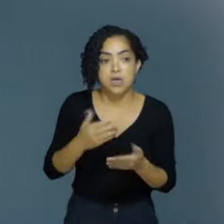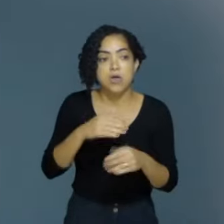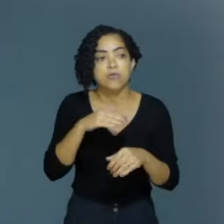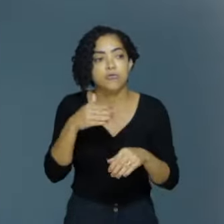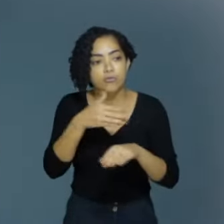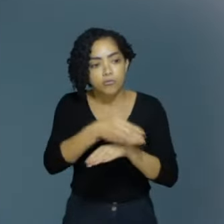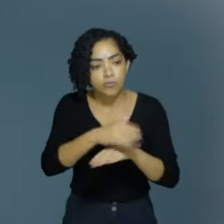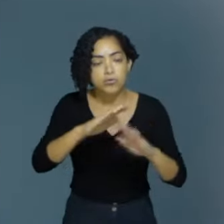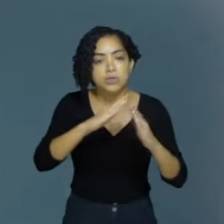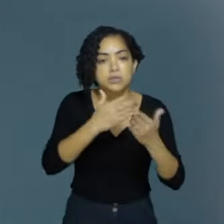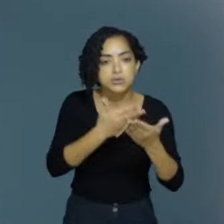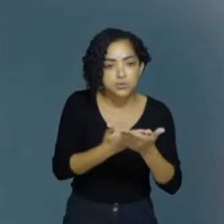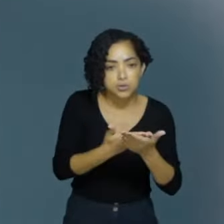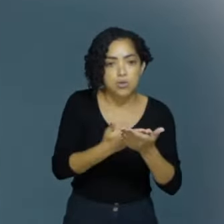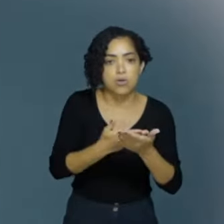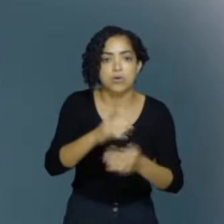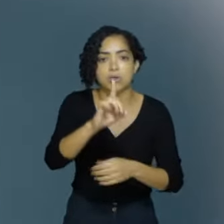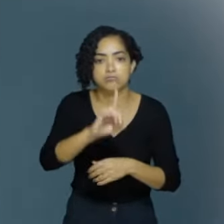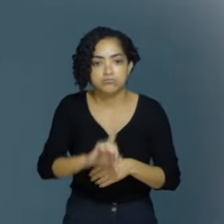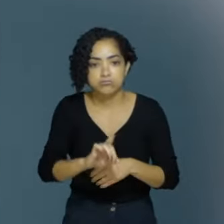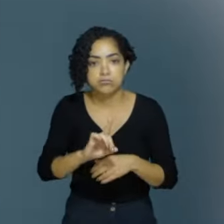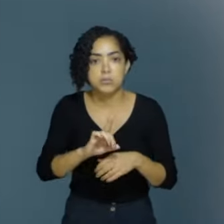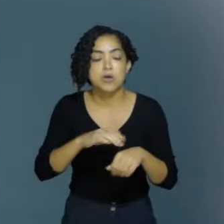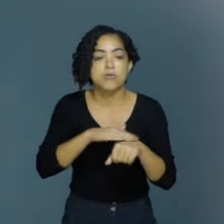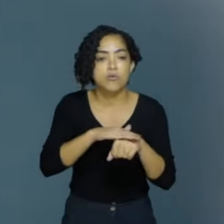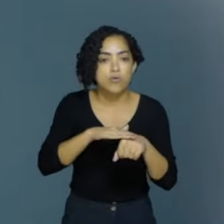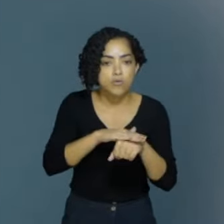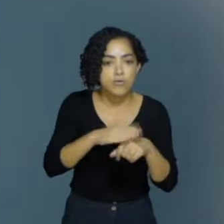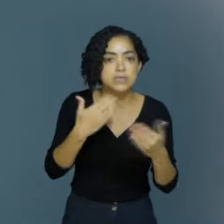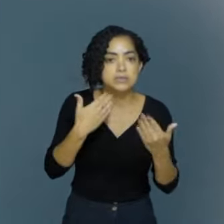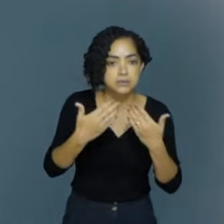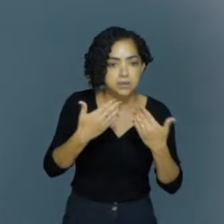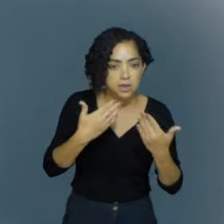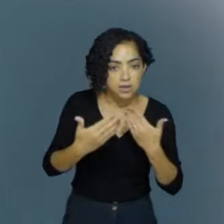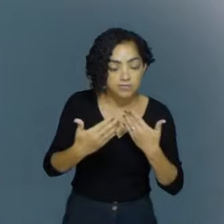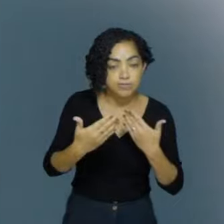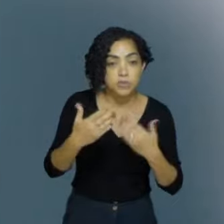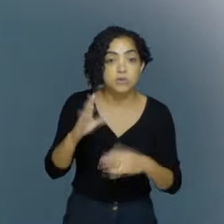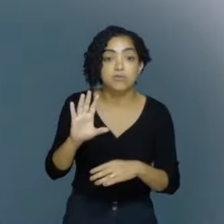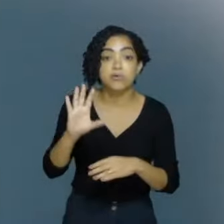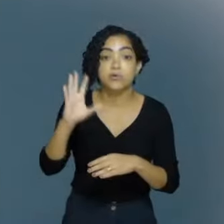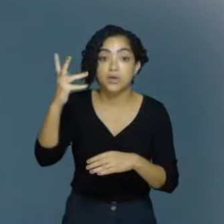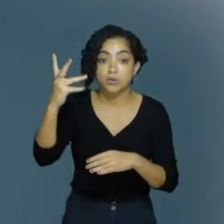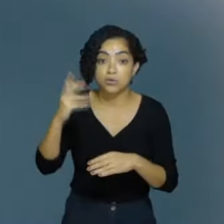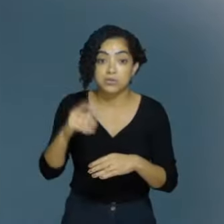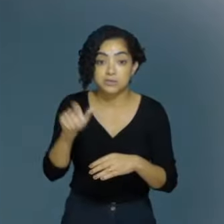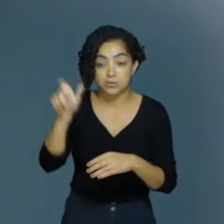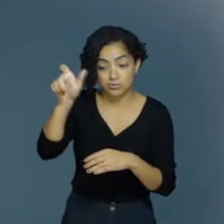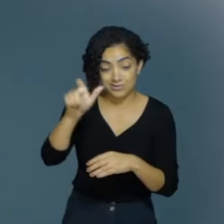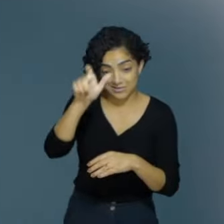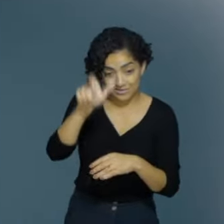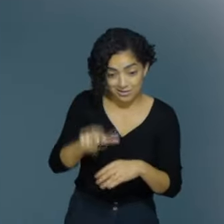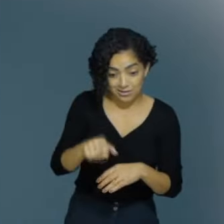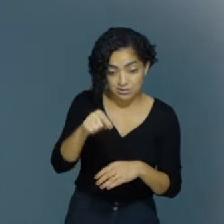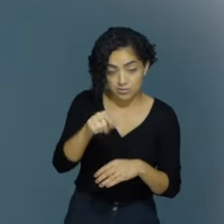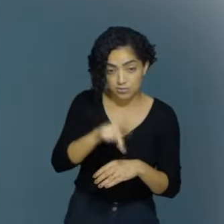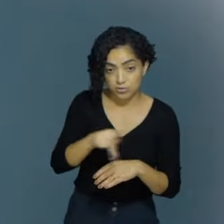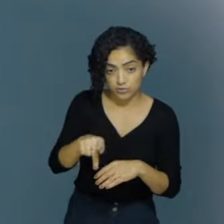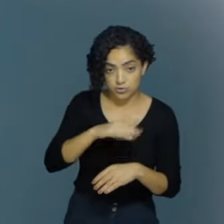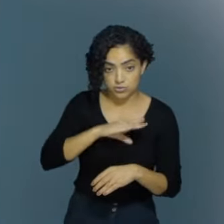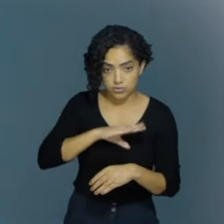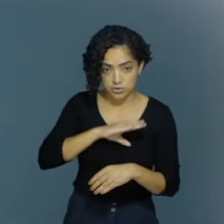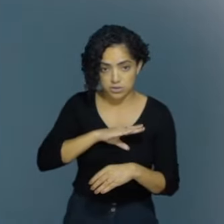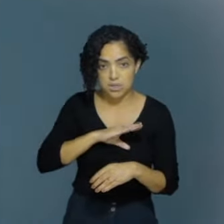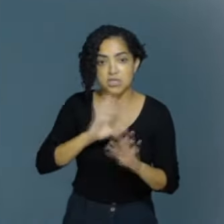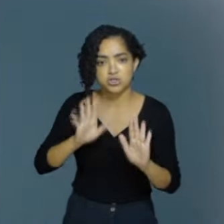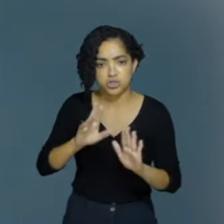escola compactuam com isso que está acontecendo lá. Realmente se trata dessa situação em isolado, dessa pessoa em específico, que nós já mandamos o